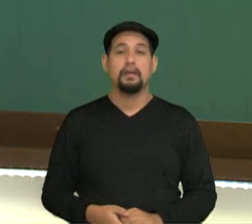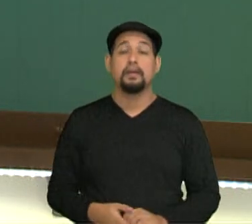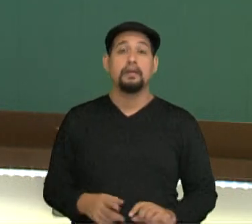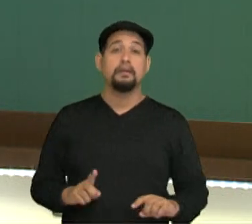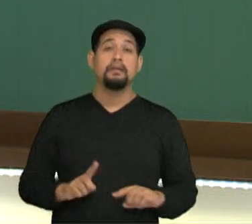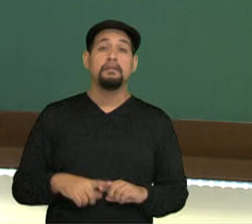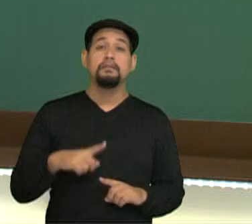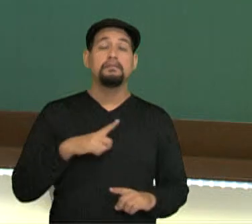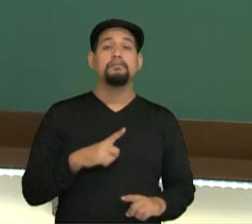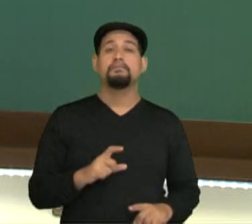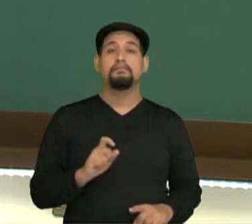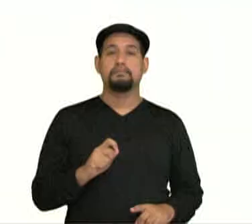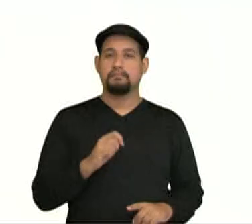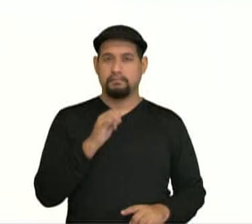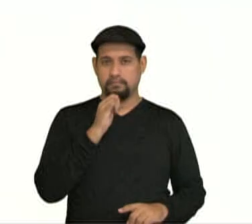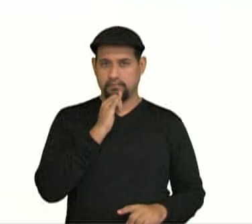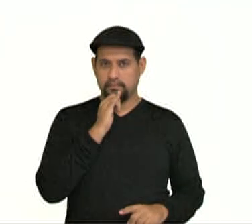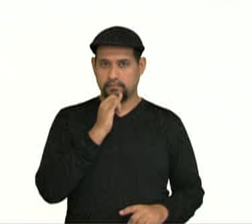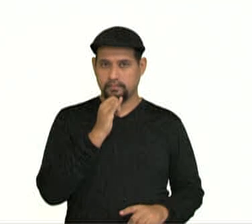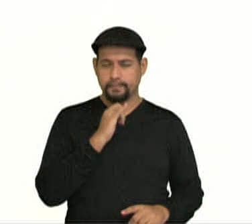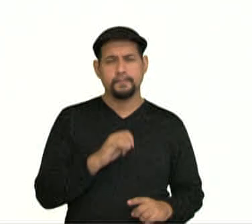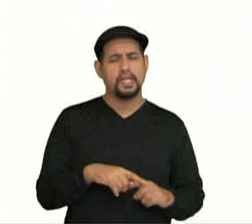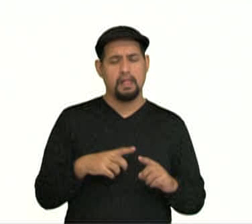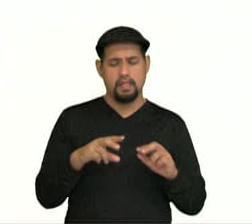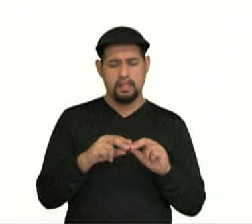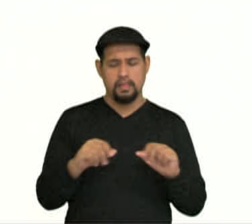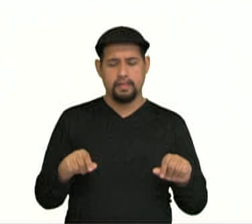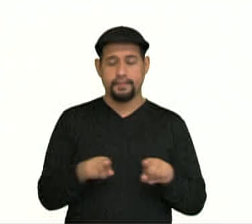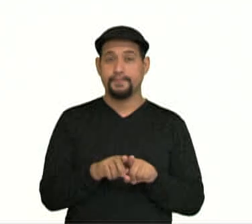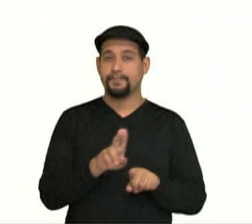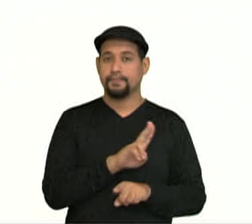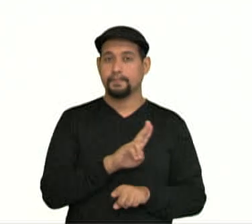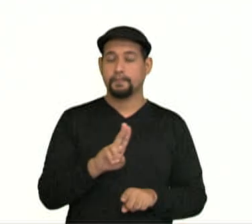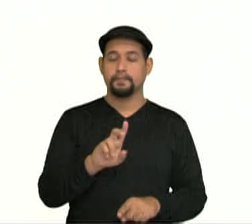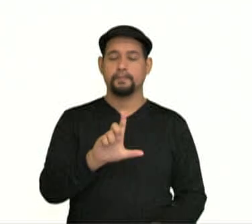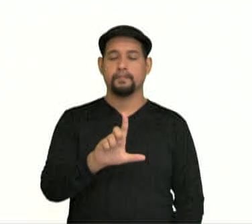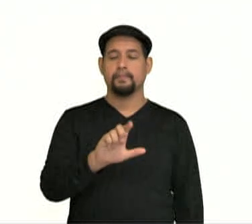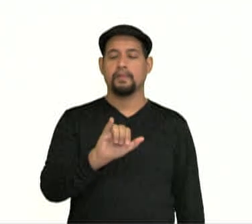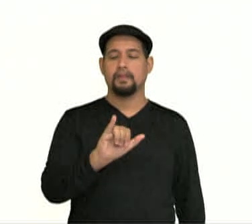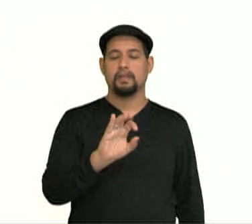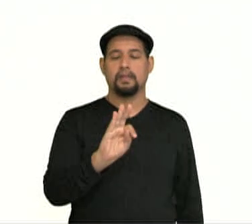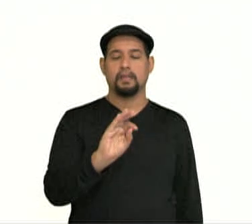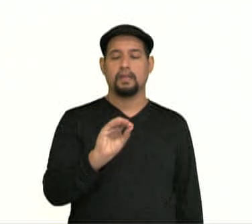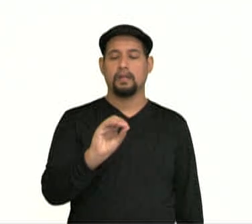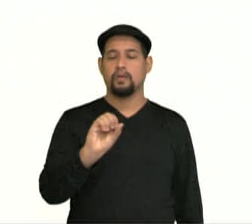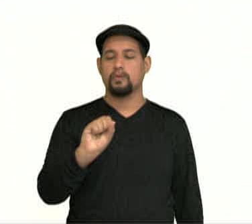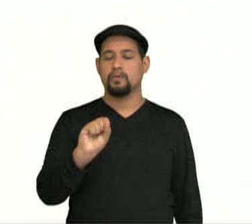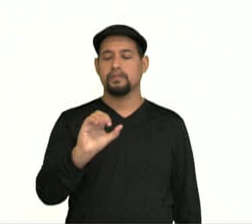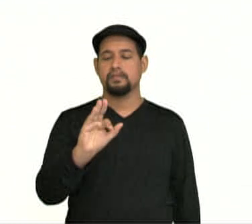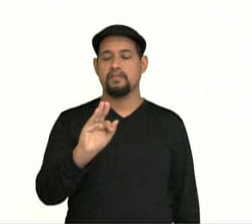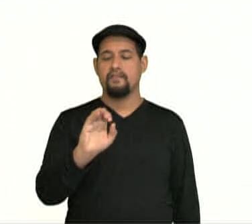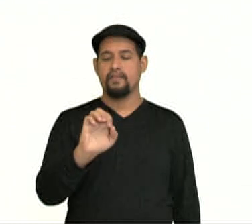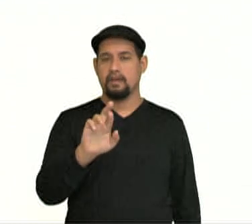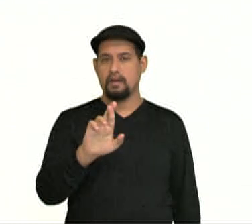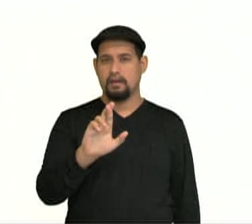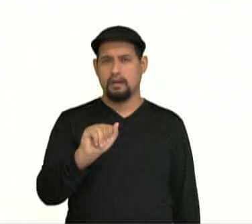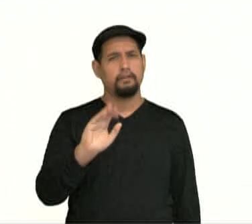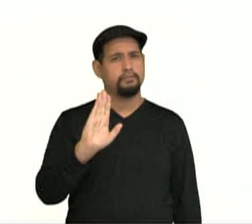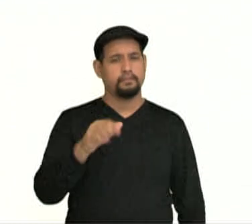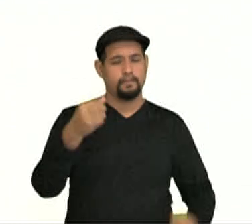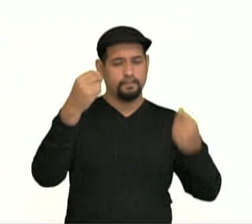elas formam uma camada externa e sólida da Terra, assim chamada de litosfera, ou seja, aquilo que eu acabei de caracterizar aqui para